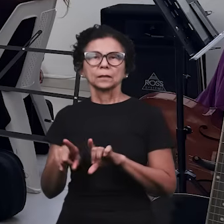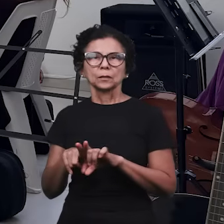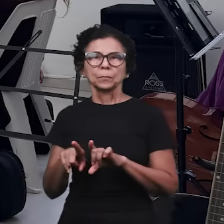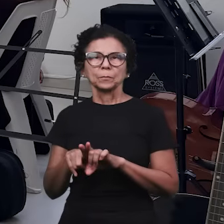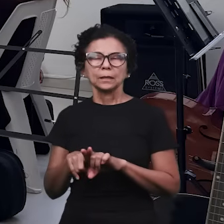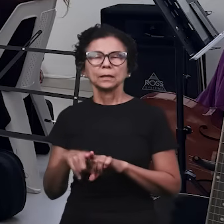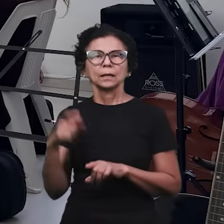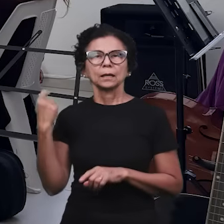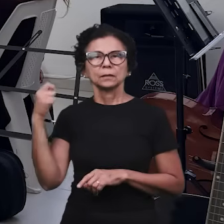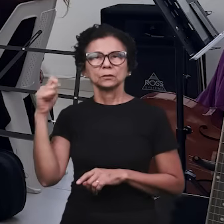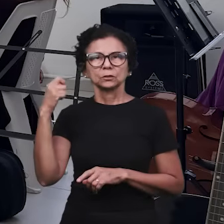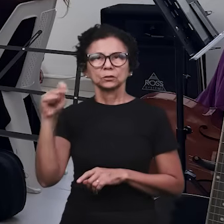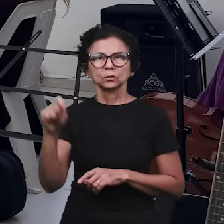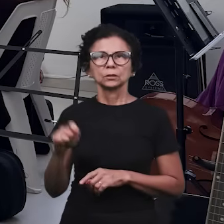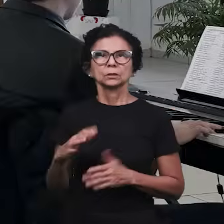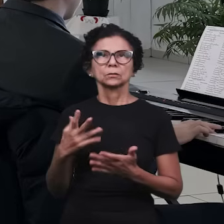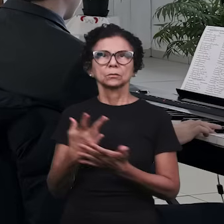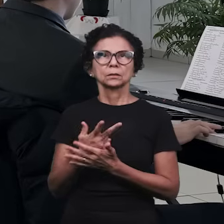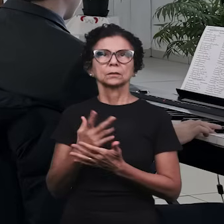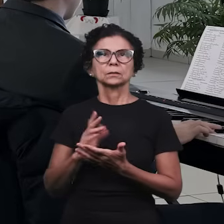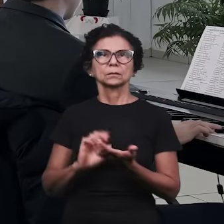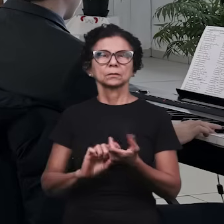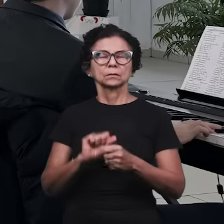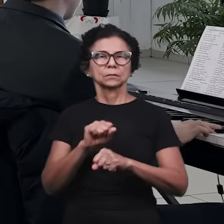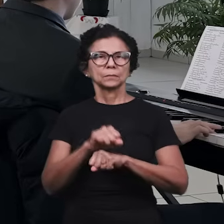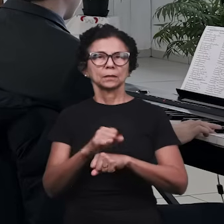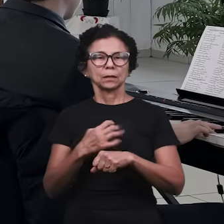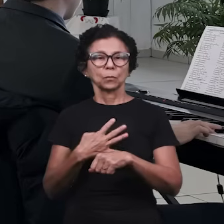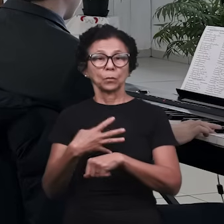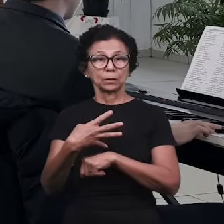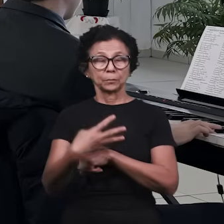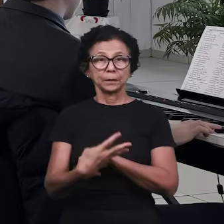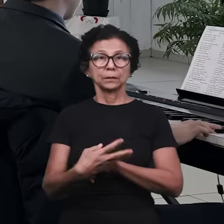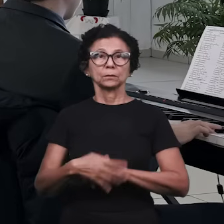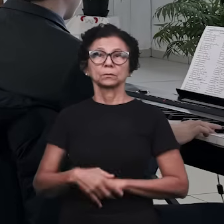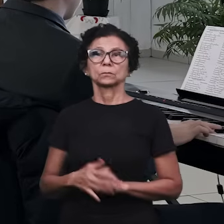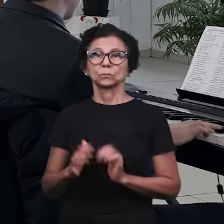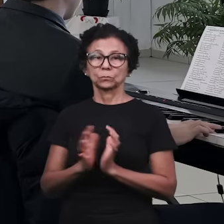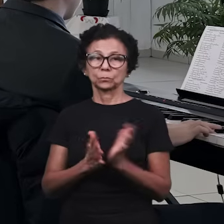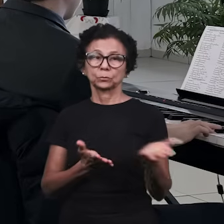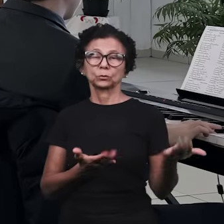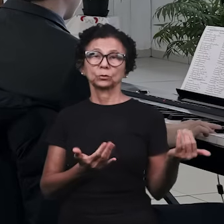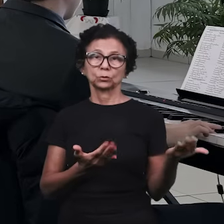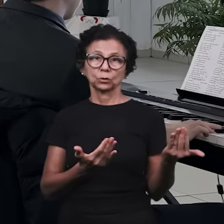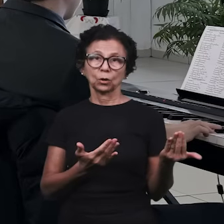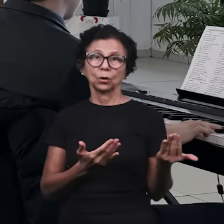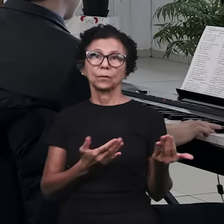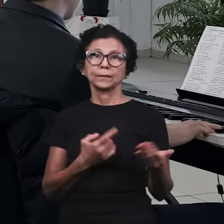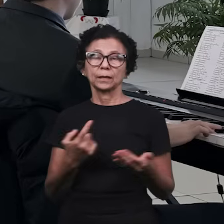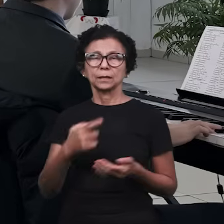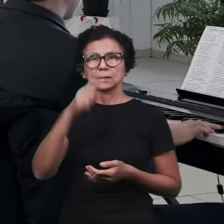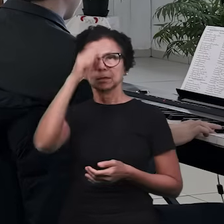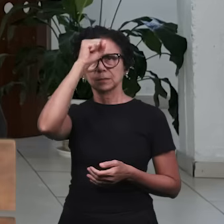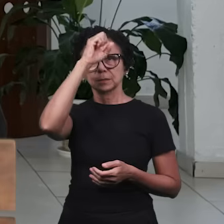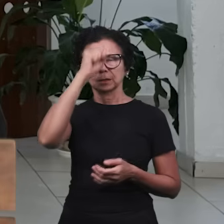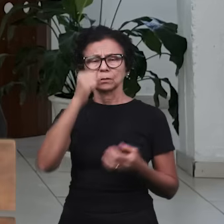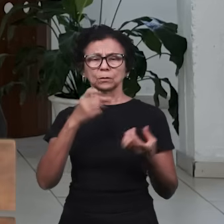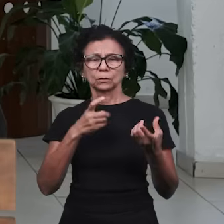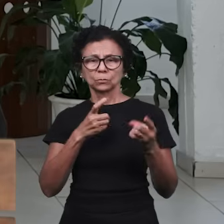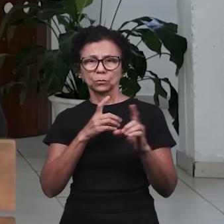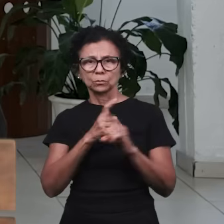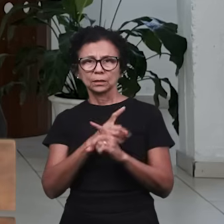Aires, foi realizado um seminário para os jovens e quarto período. Foi um dia de aprendizado sobre as